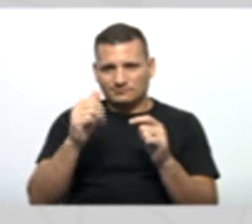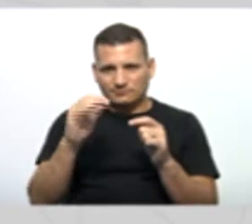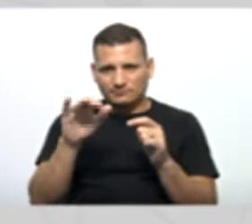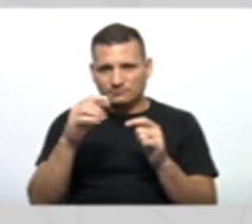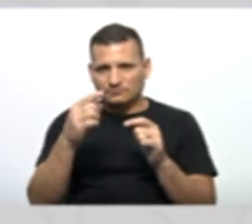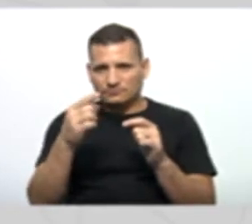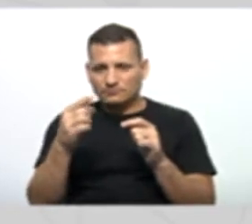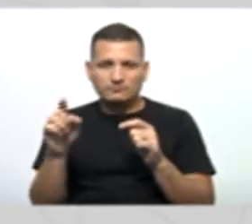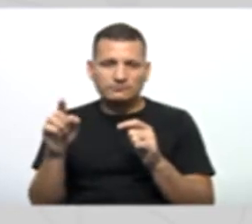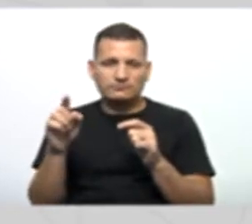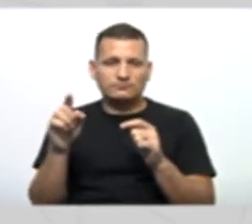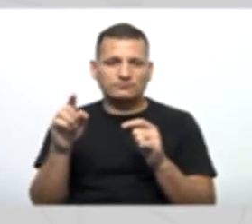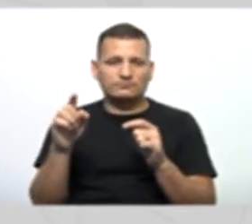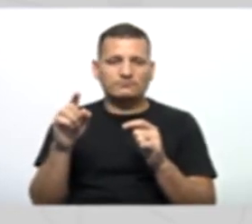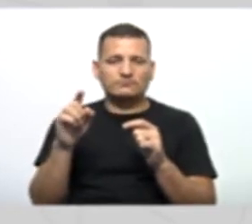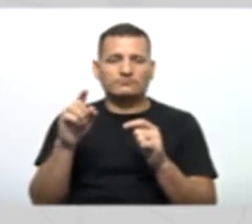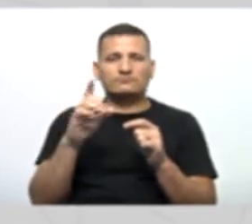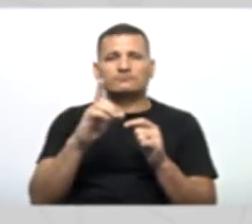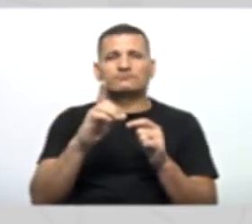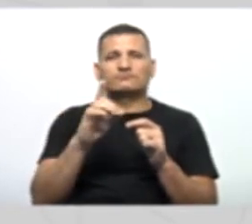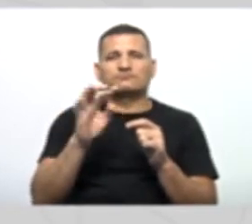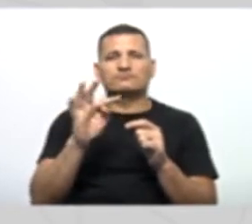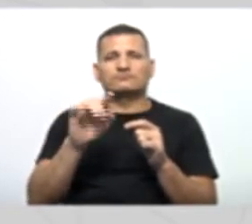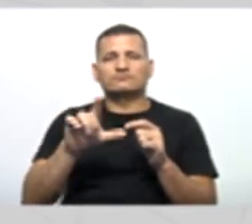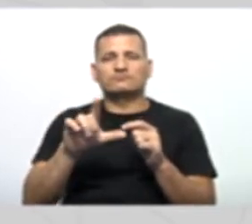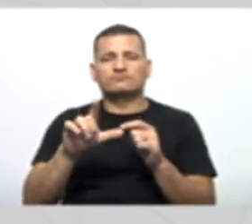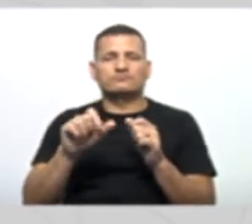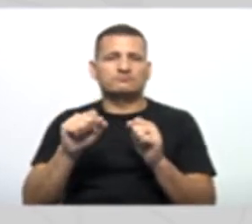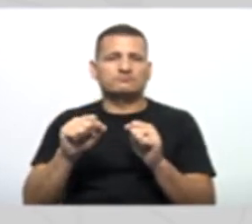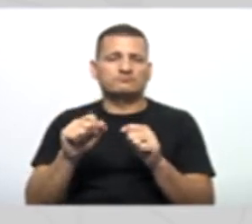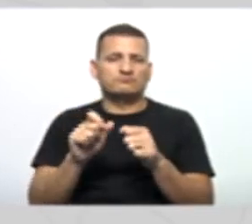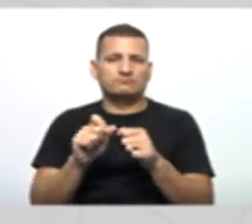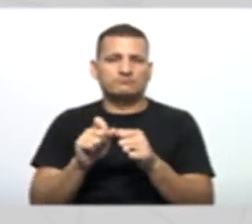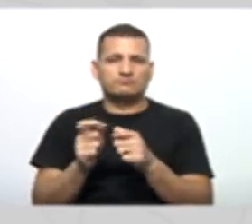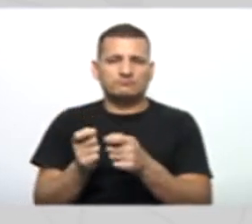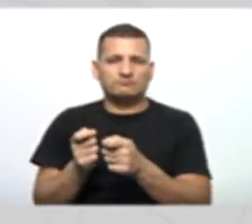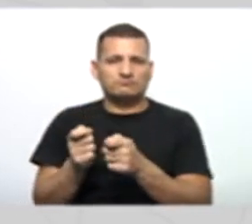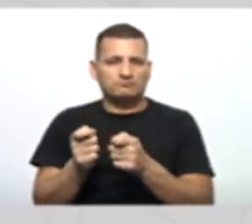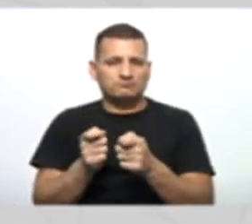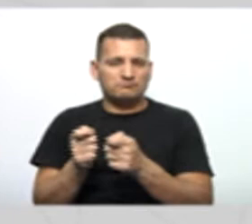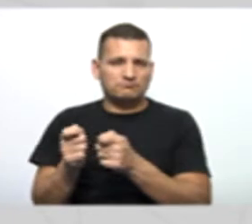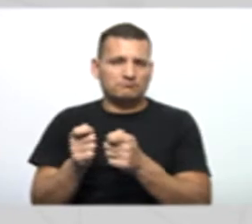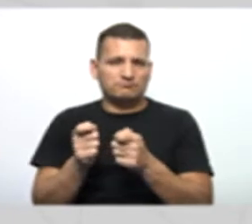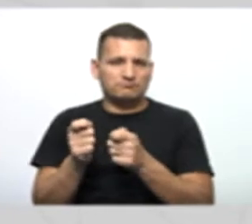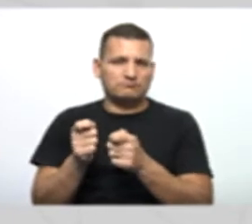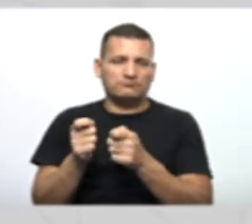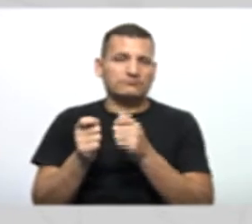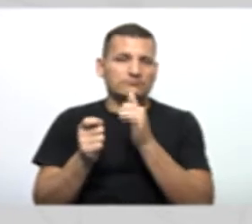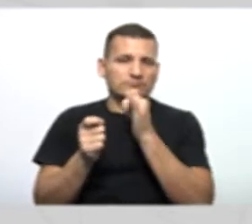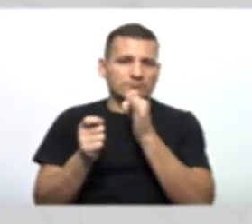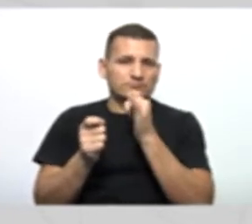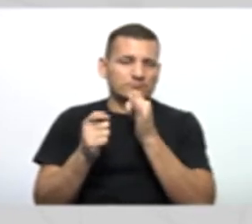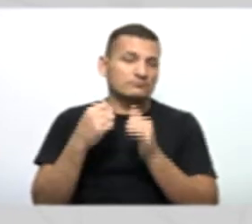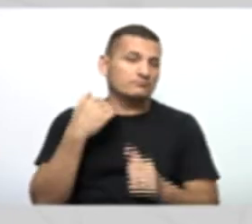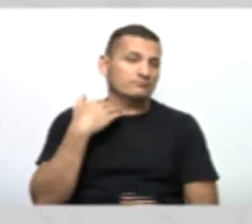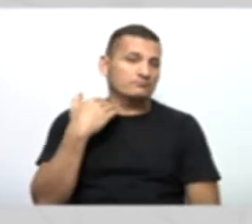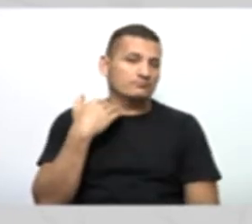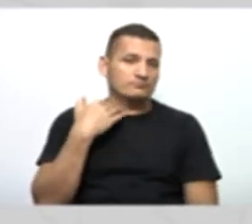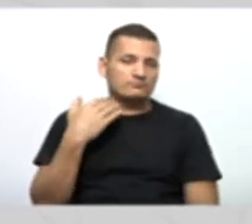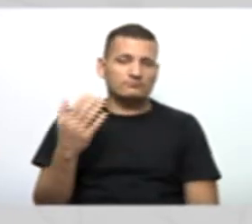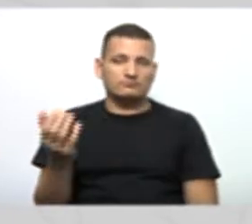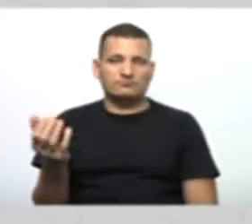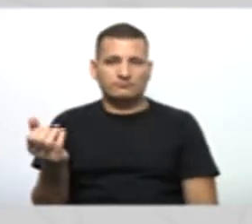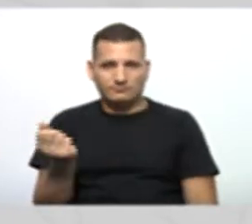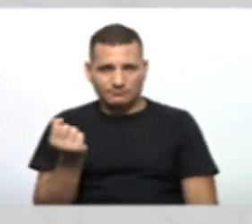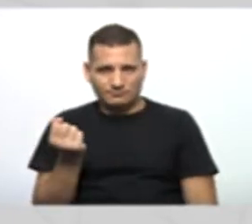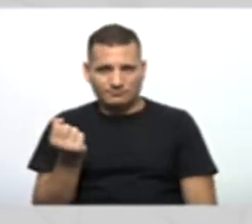fazer o controle de ações. Imagina só, quando você vai sacar um dinheiro no banco, por exemplo. Você chega